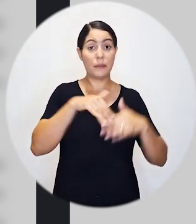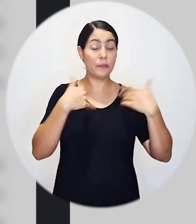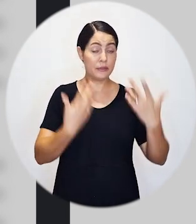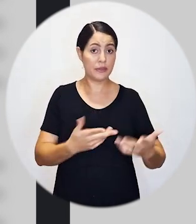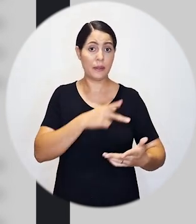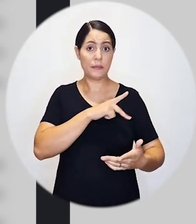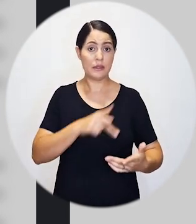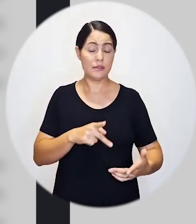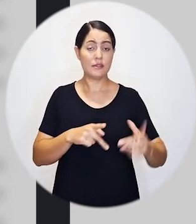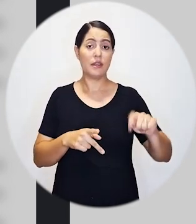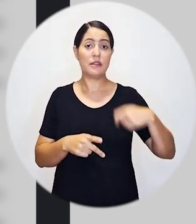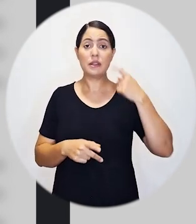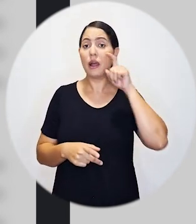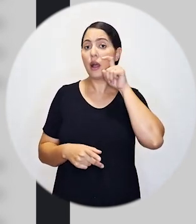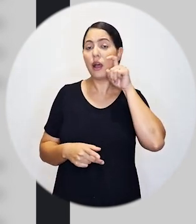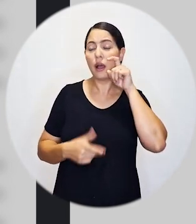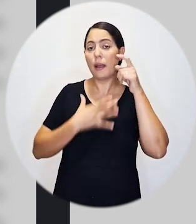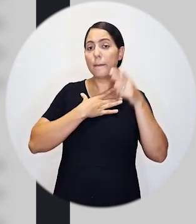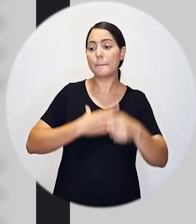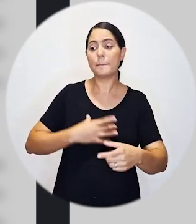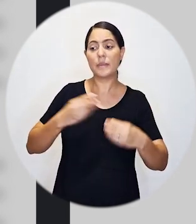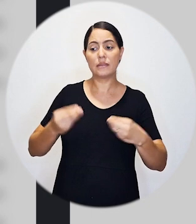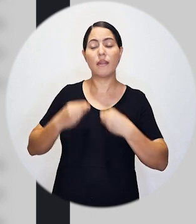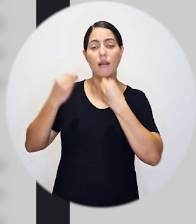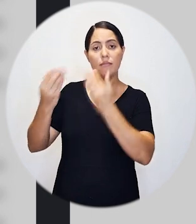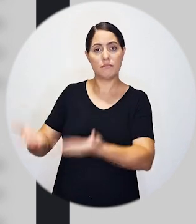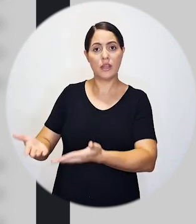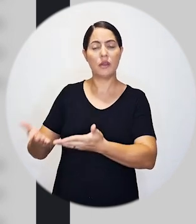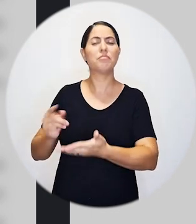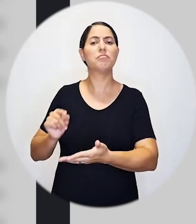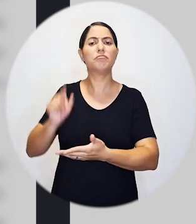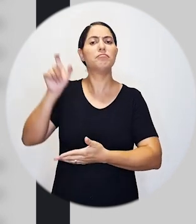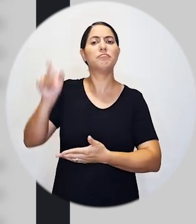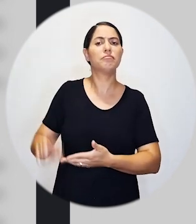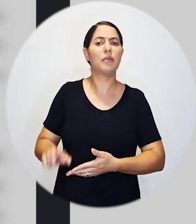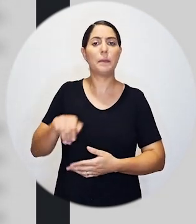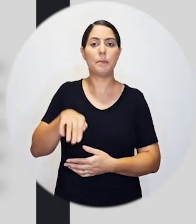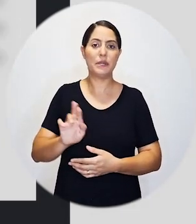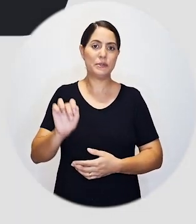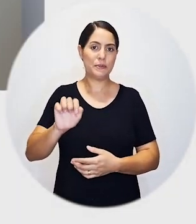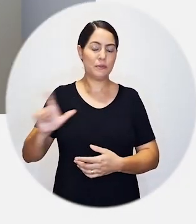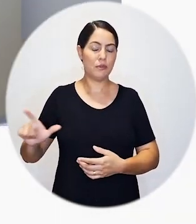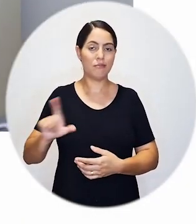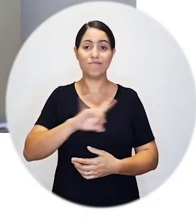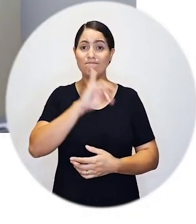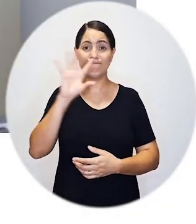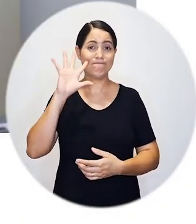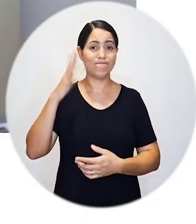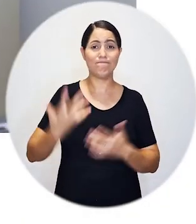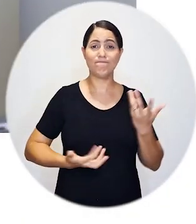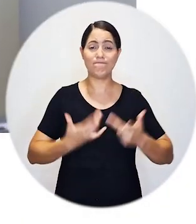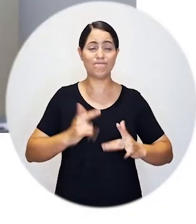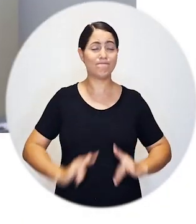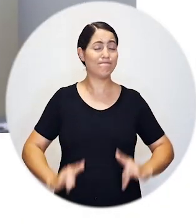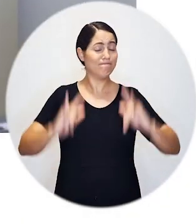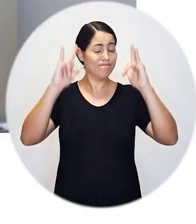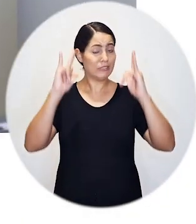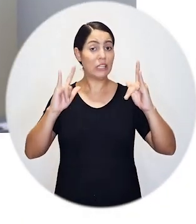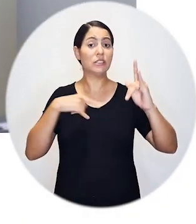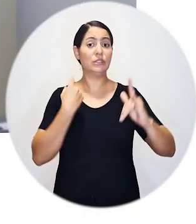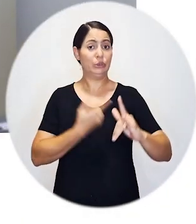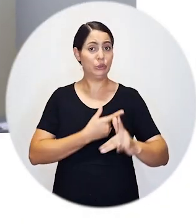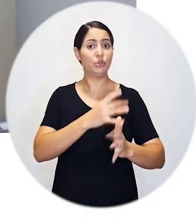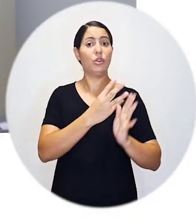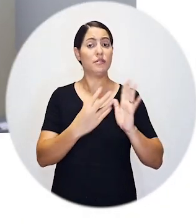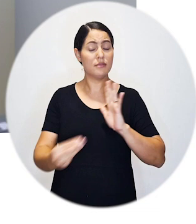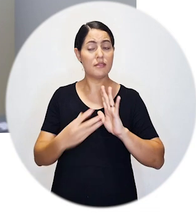Simonetti, entregou uma medalha ao secretário executivo da pasta, Manuel Carlos de Almeida Neto. No dia do incidente, fomos testemunhas de um